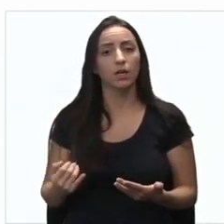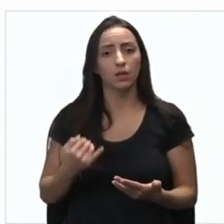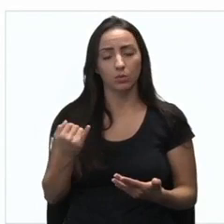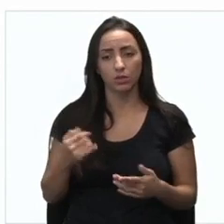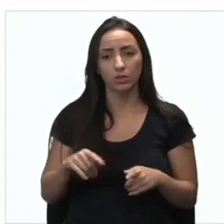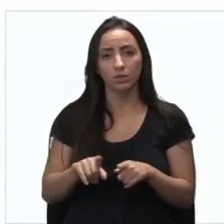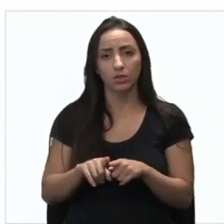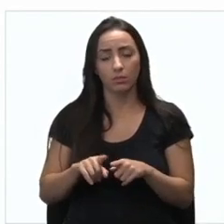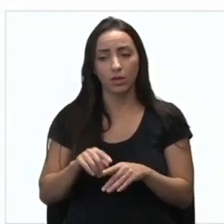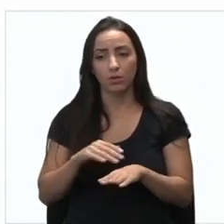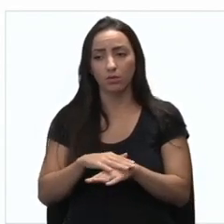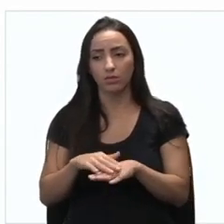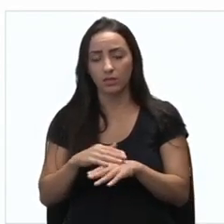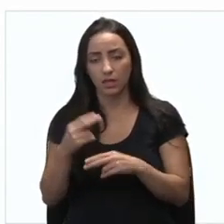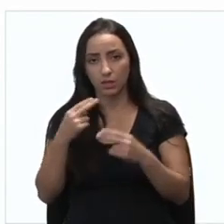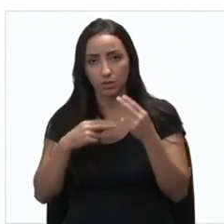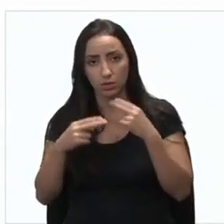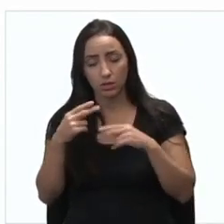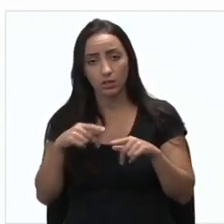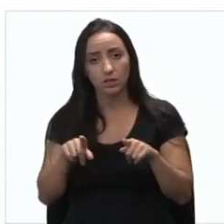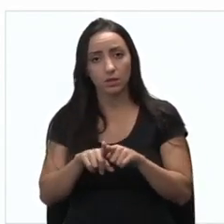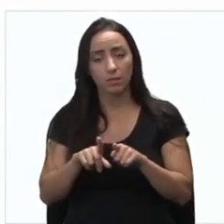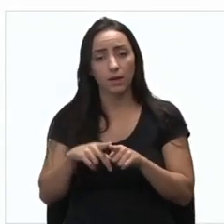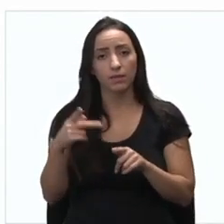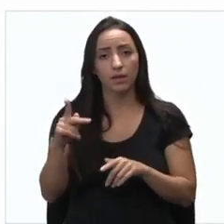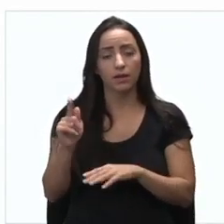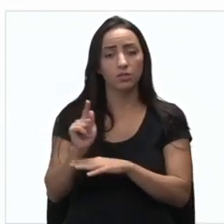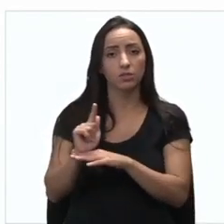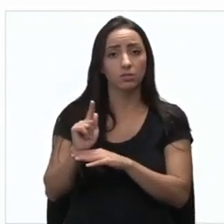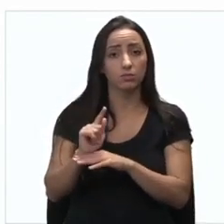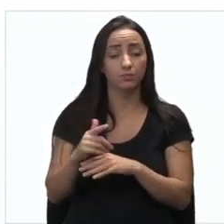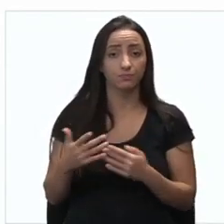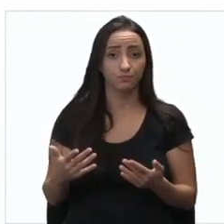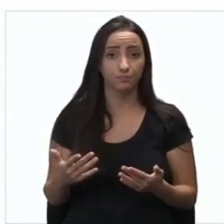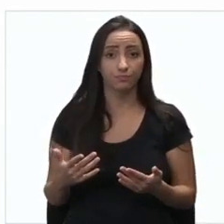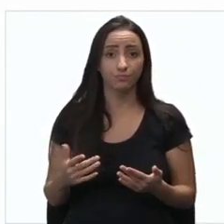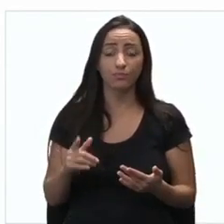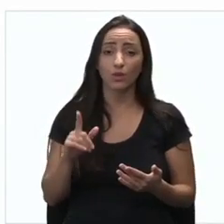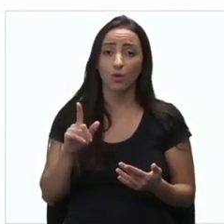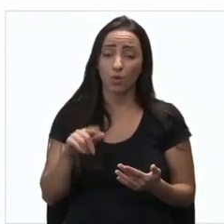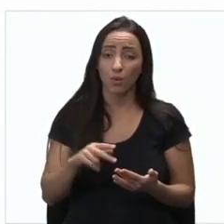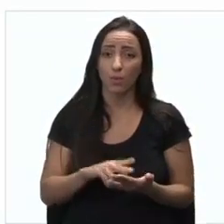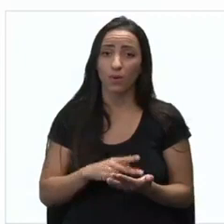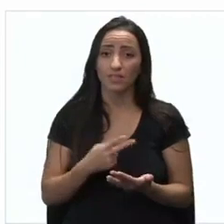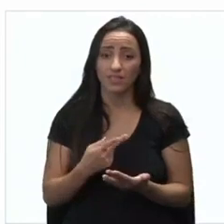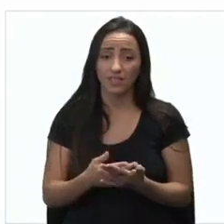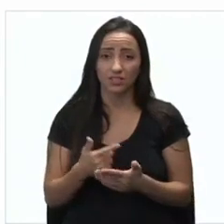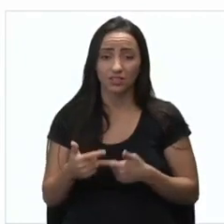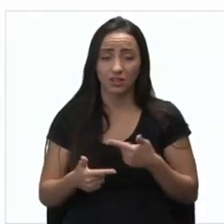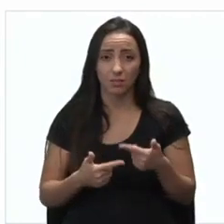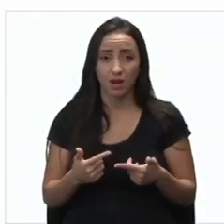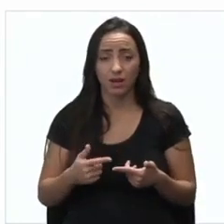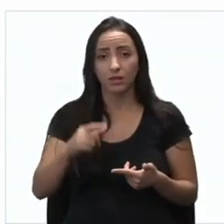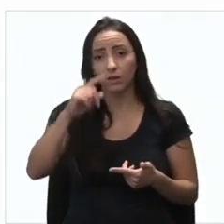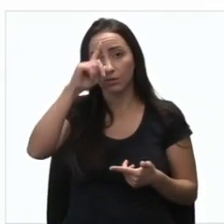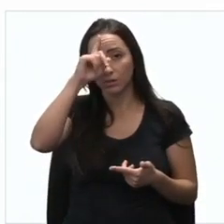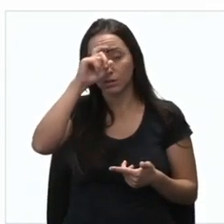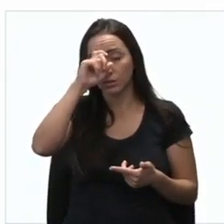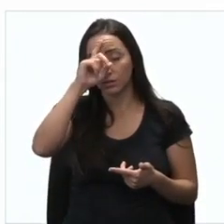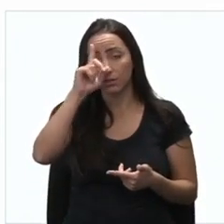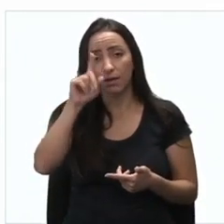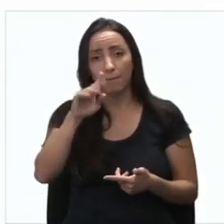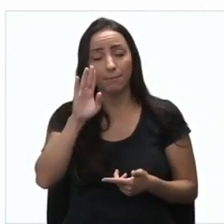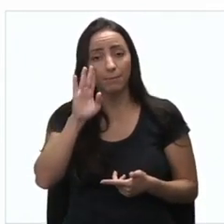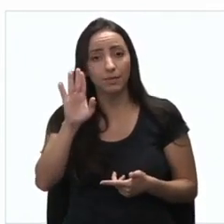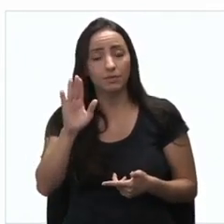e com o seu gestor imediato também. E como se trata de um acidente de trabalho, o hospital ele é o principal responsável